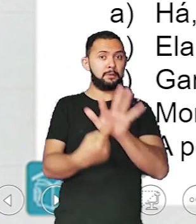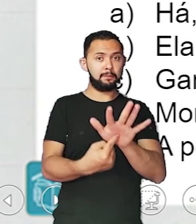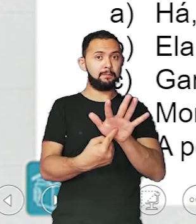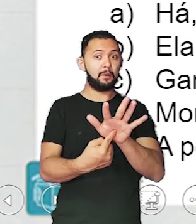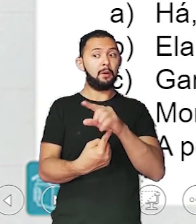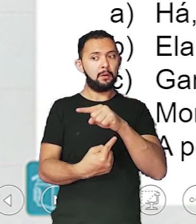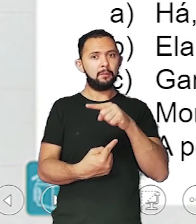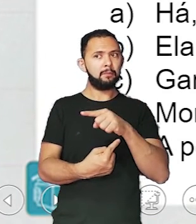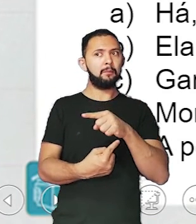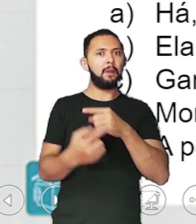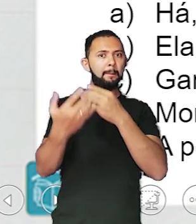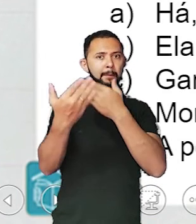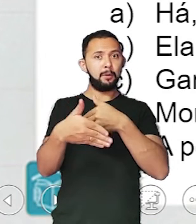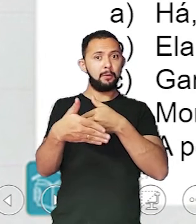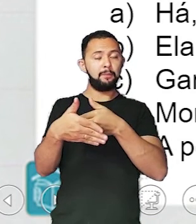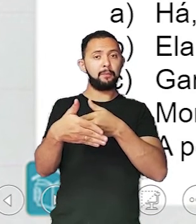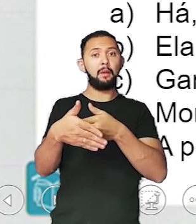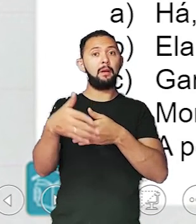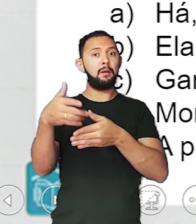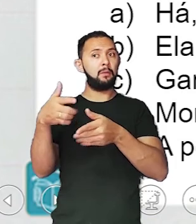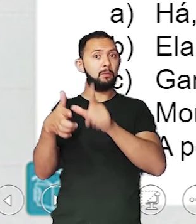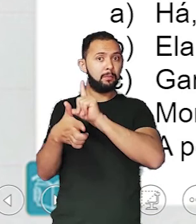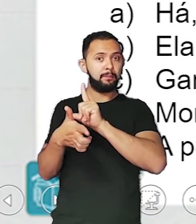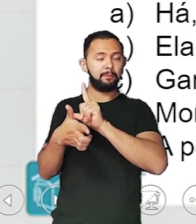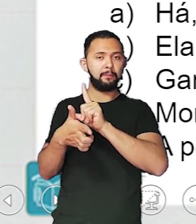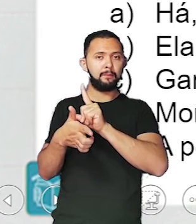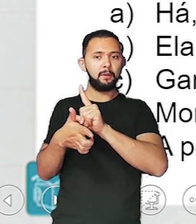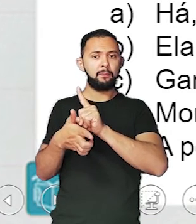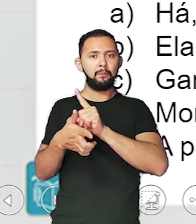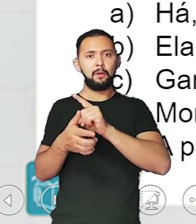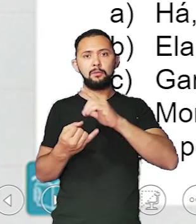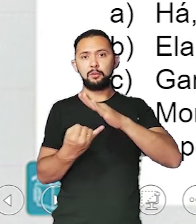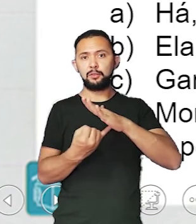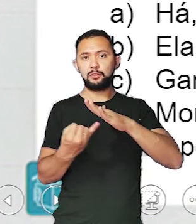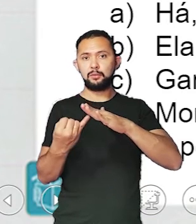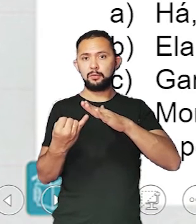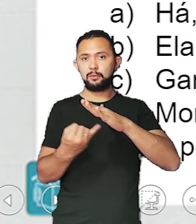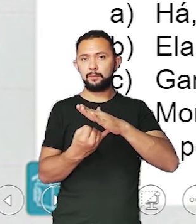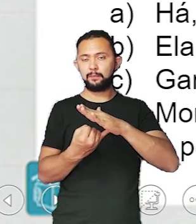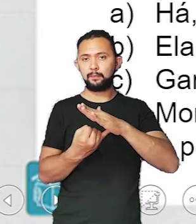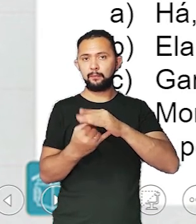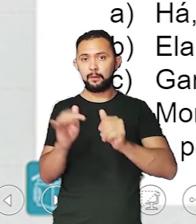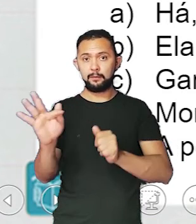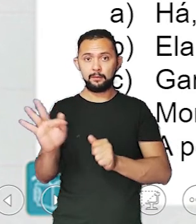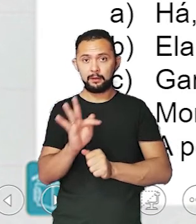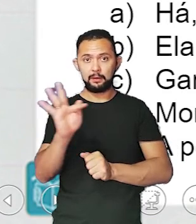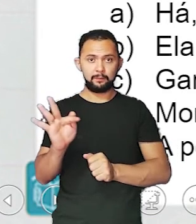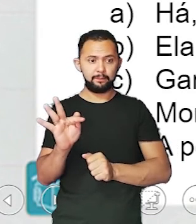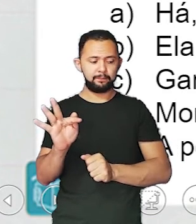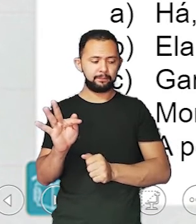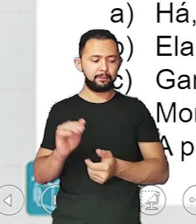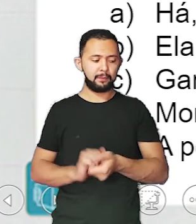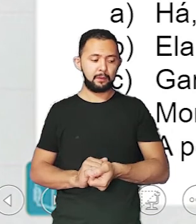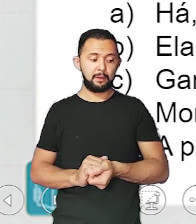Federal, certo? Do jeito que a gente já trabalhou aqui, galera, é para dar certo. Vamos lá. Tem